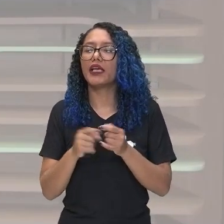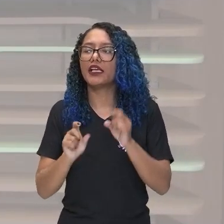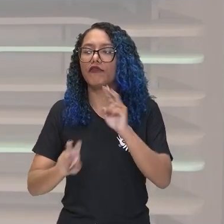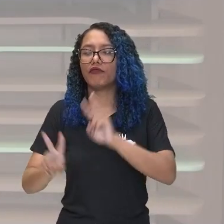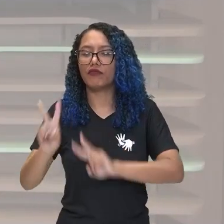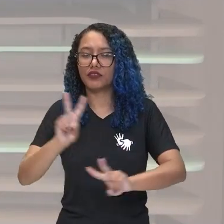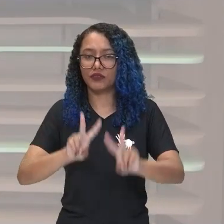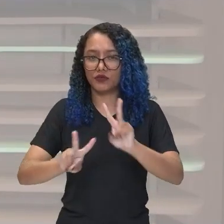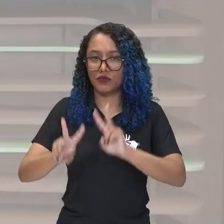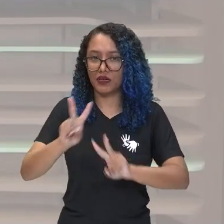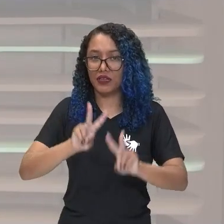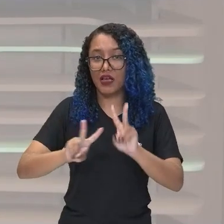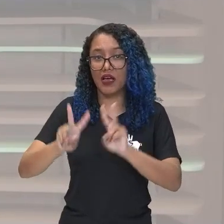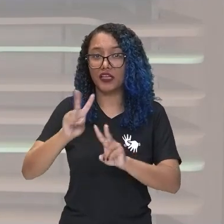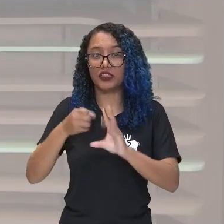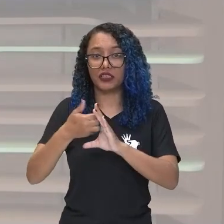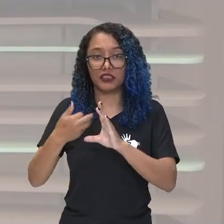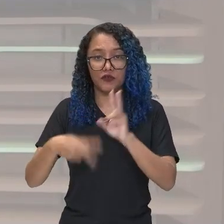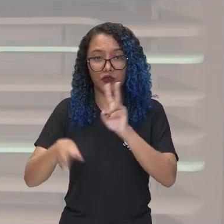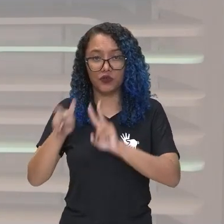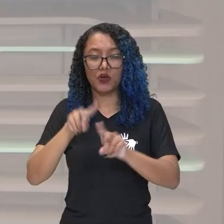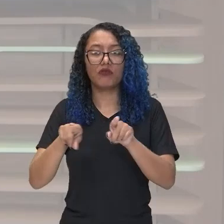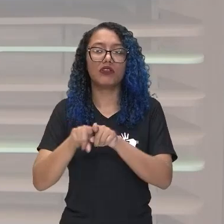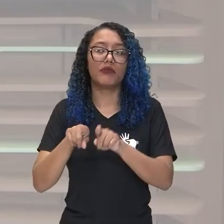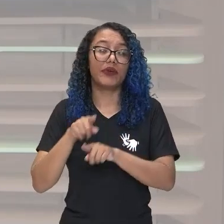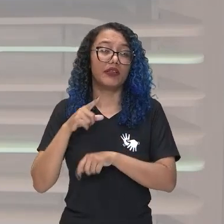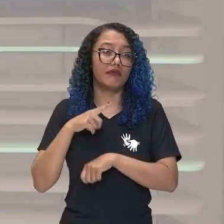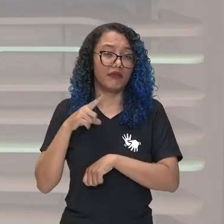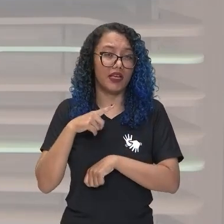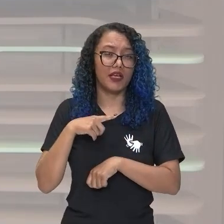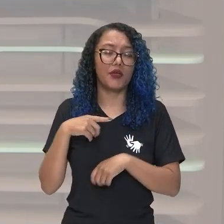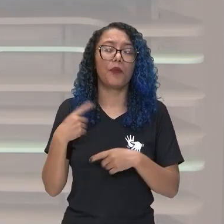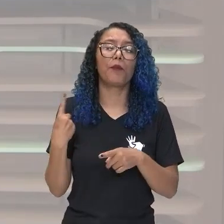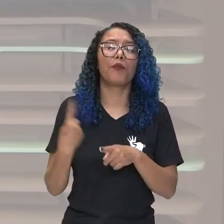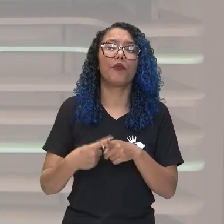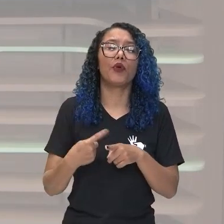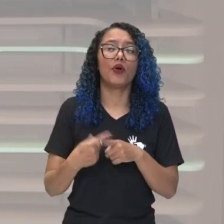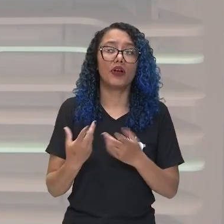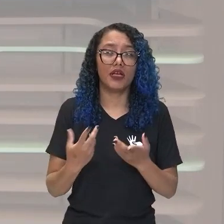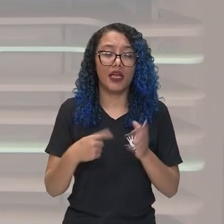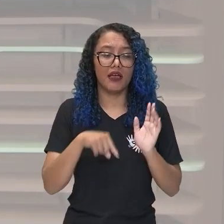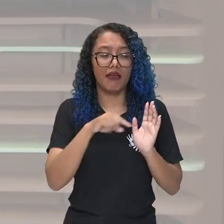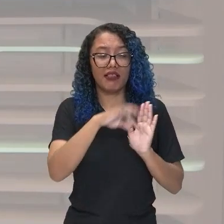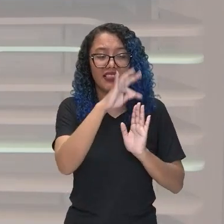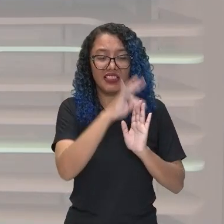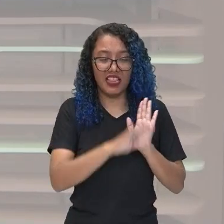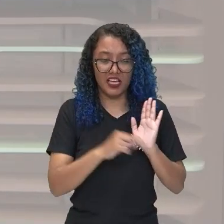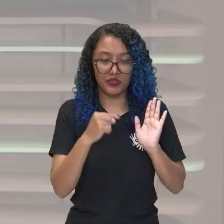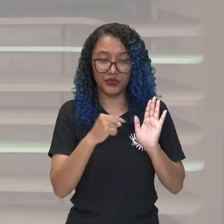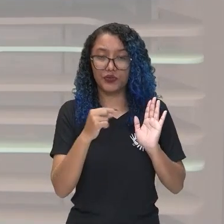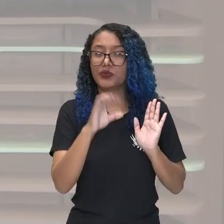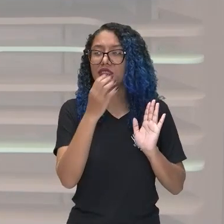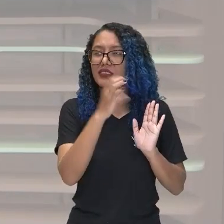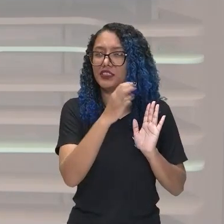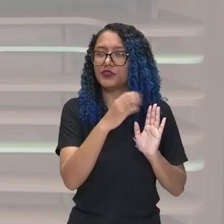você compreender. Por se tratar de um texto científico, é necessário que você associe essas características, né? Tanto o